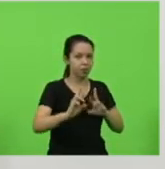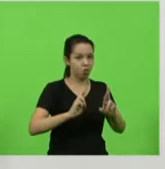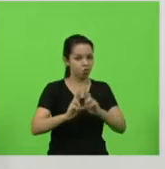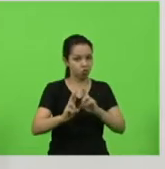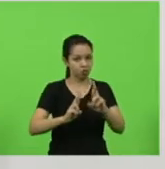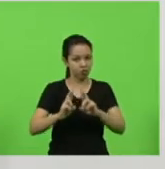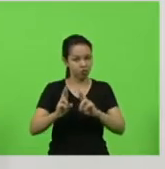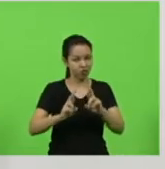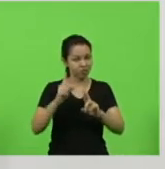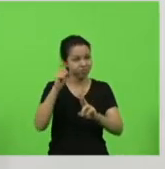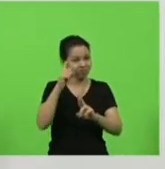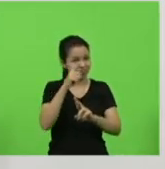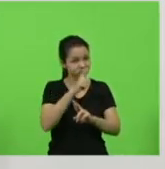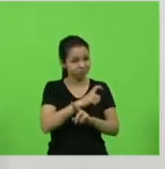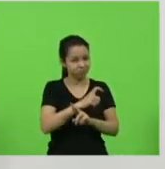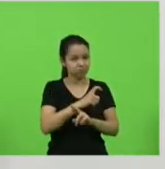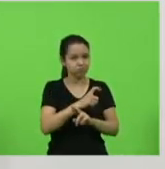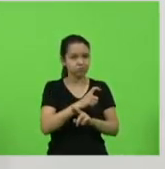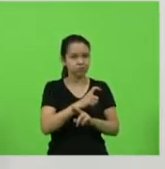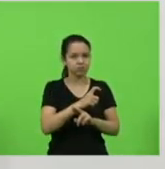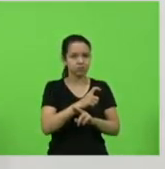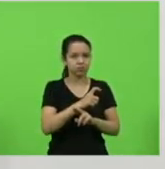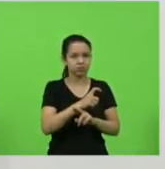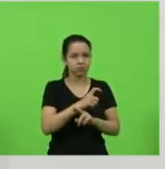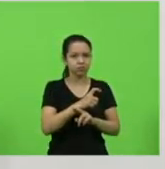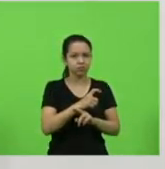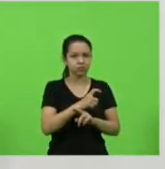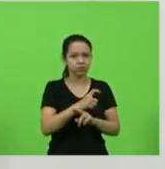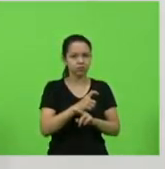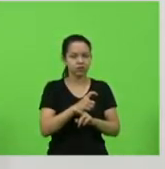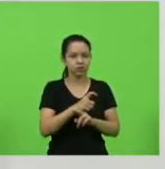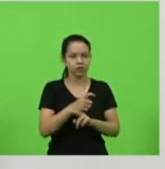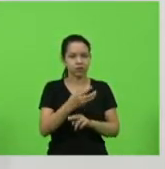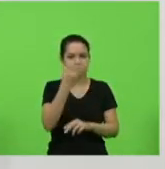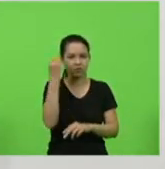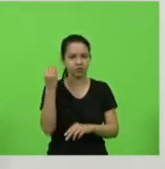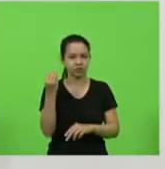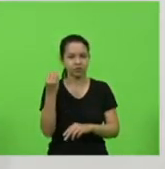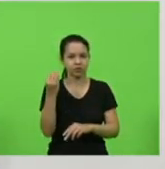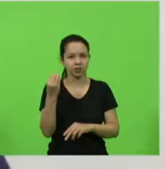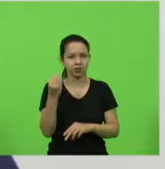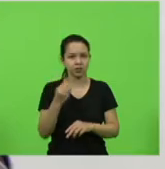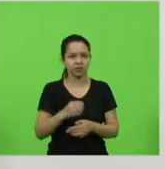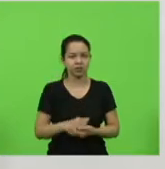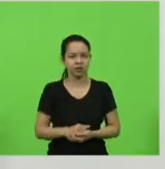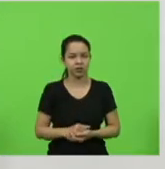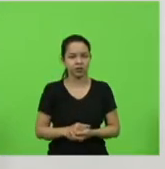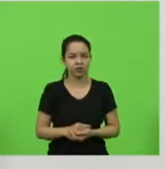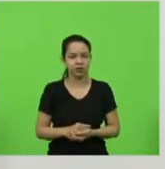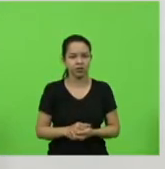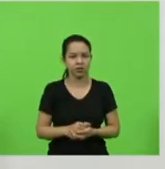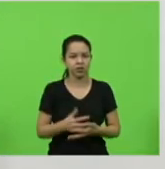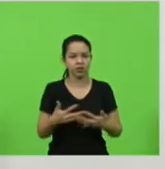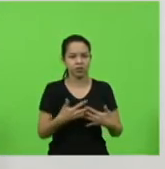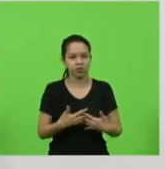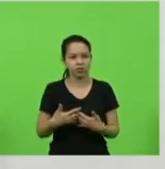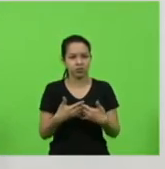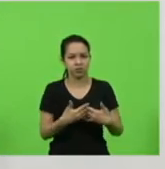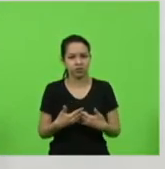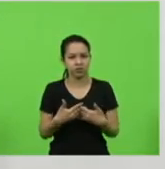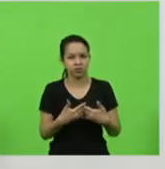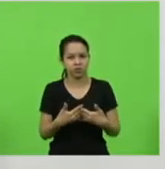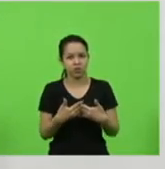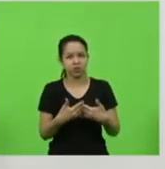pelo alto fluxo de veículos e de caminhões, Os